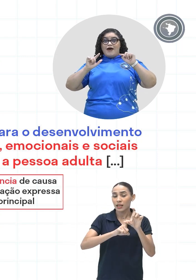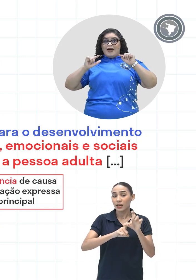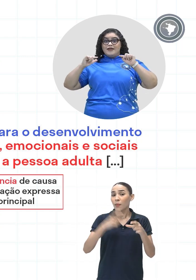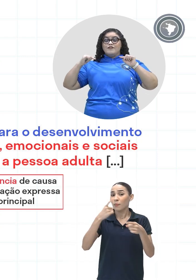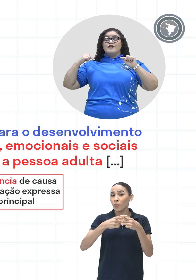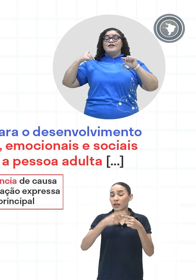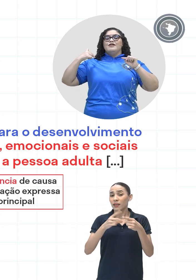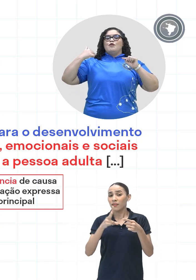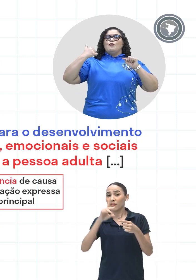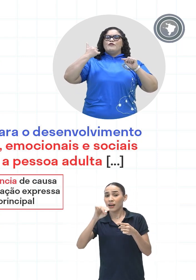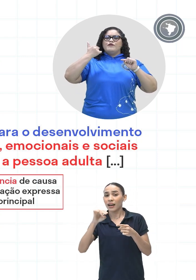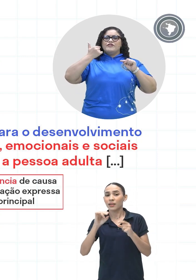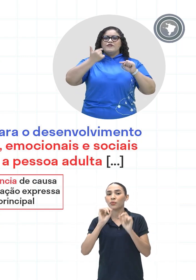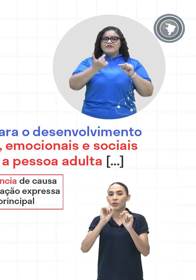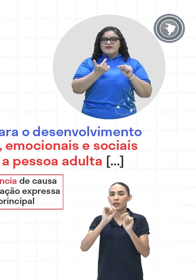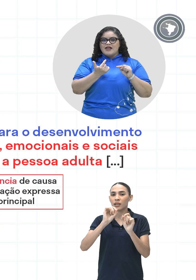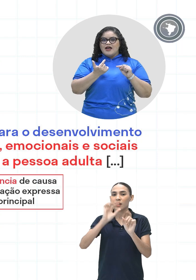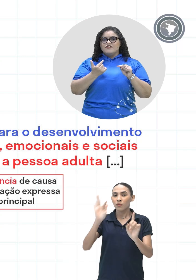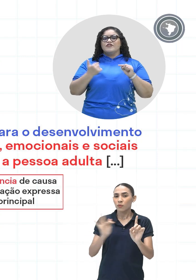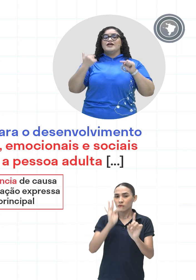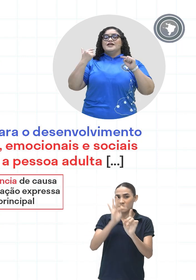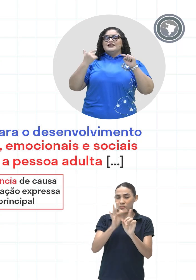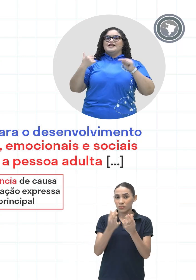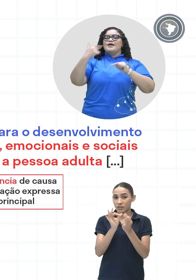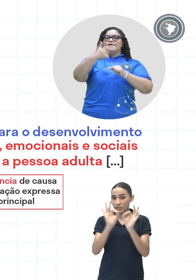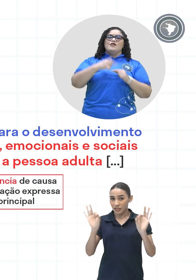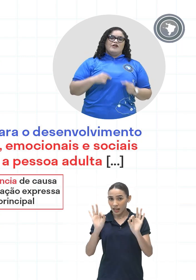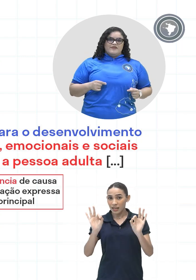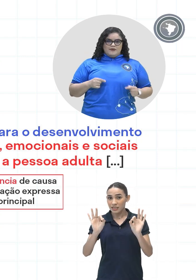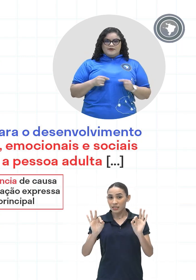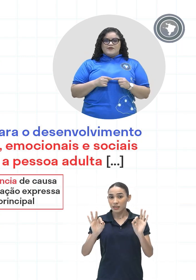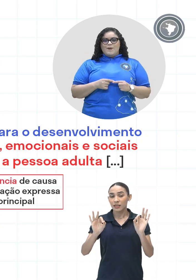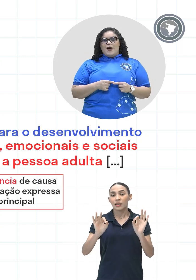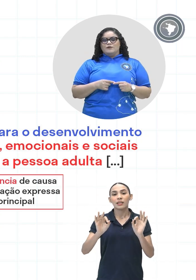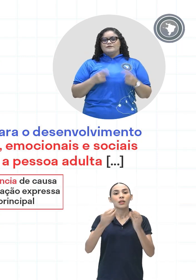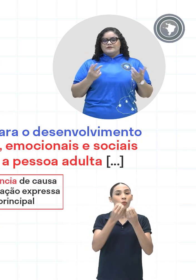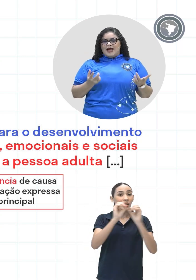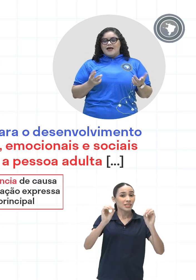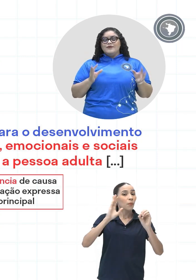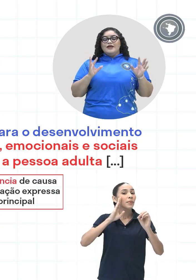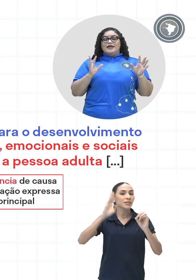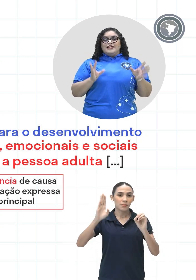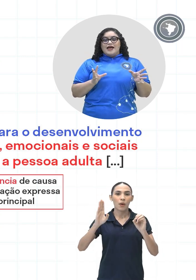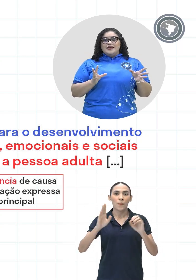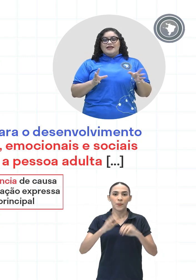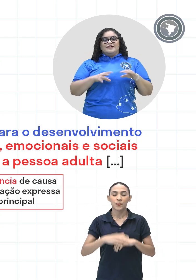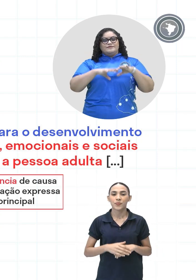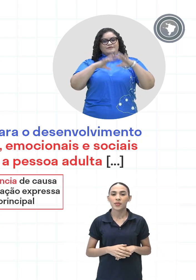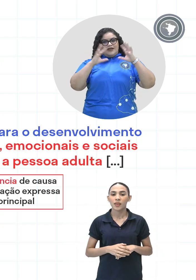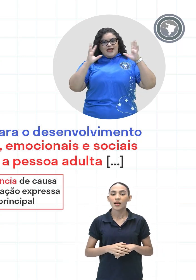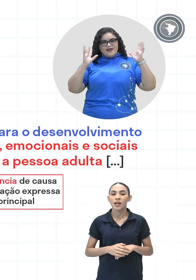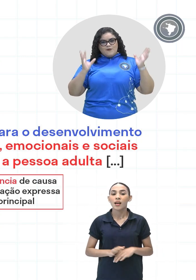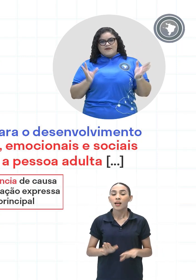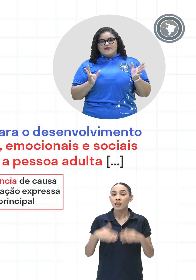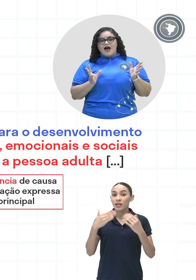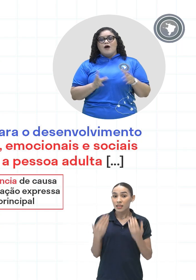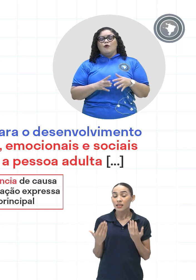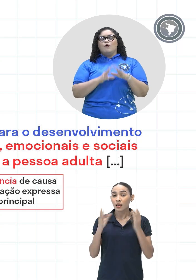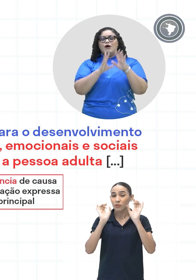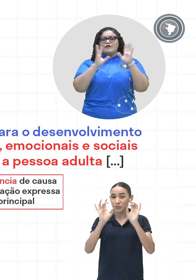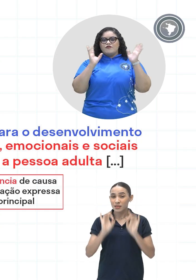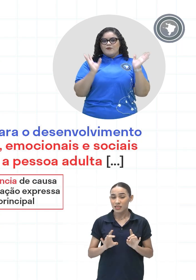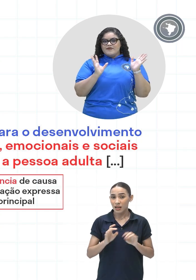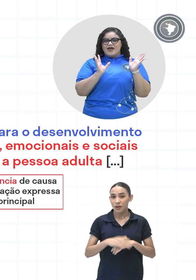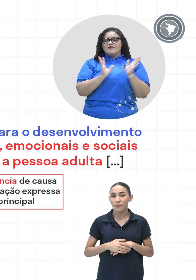ela faz uma função sintática da minha oração principal, tá? E aí, em